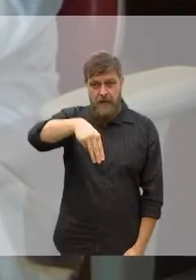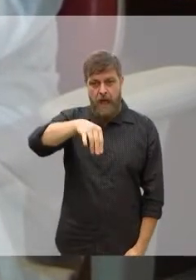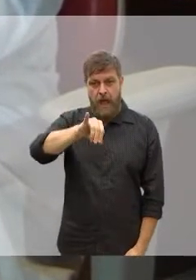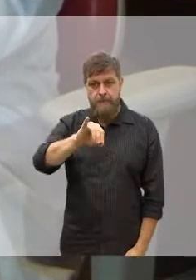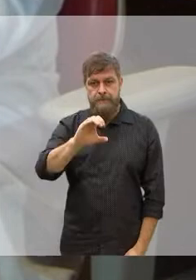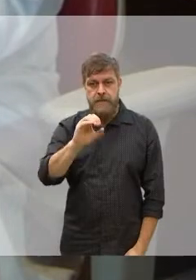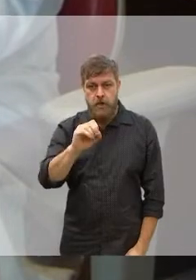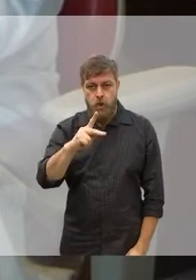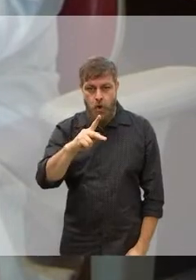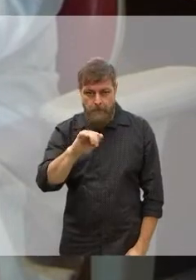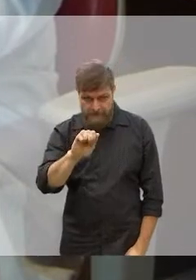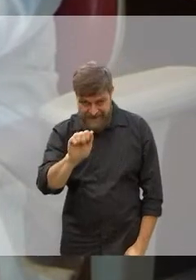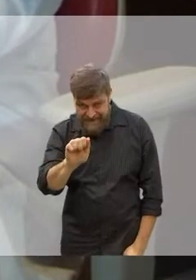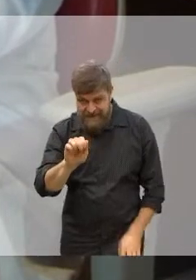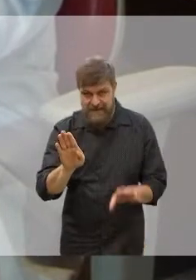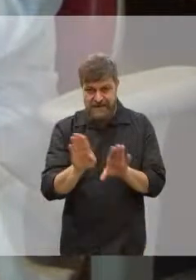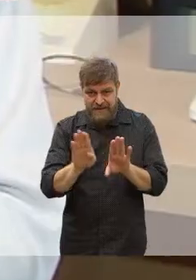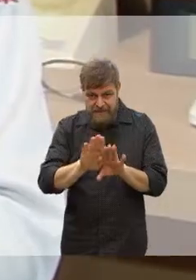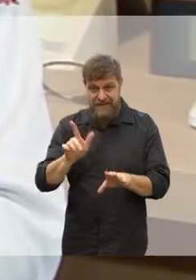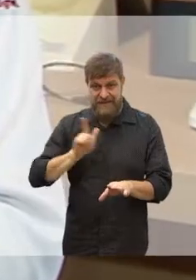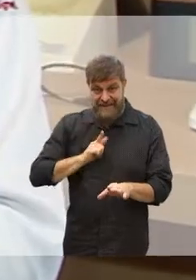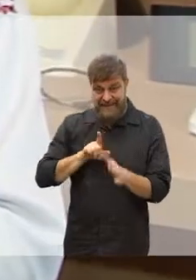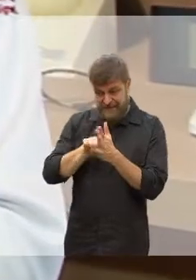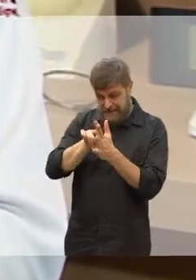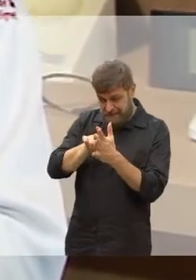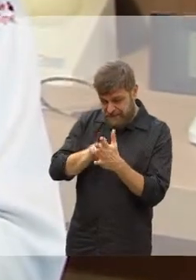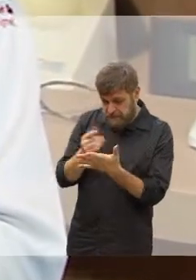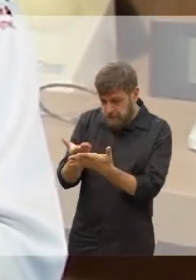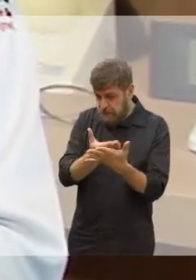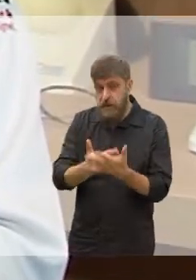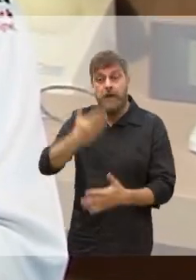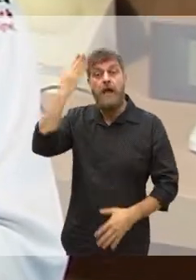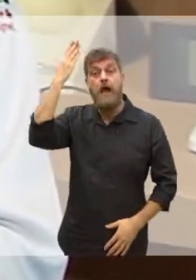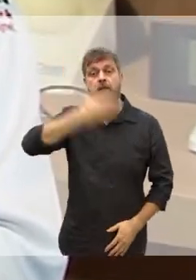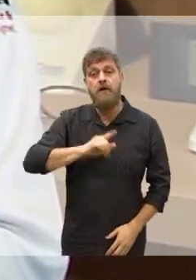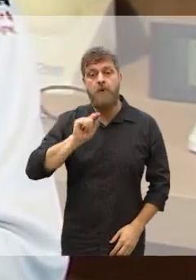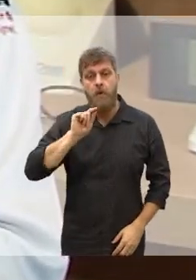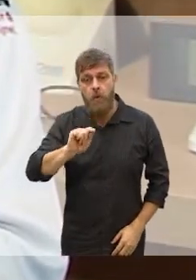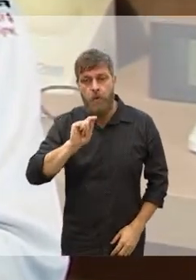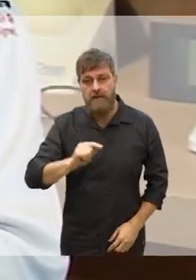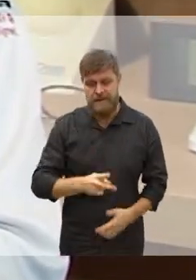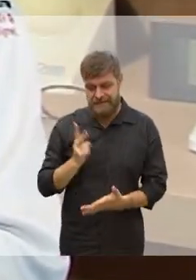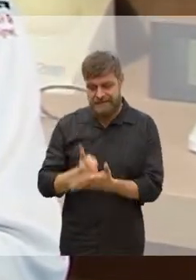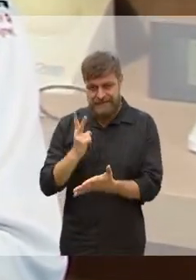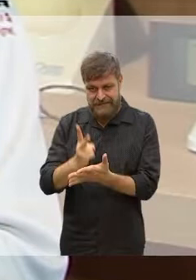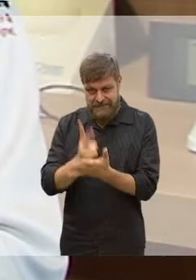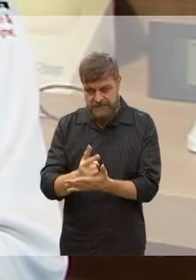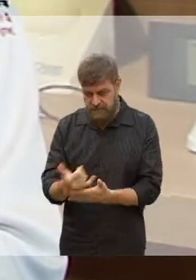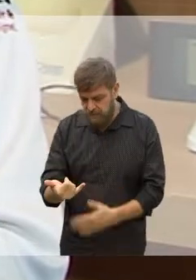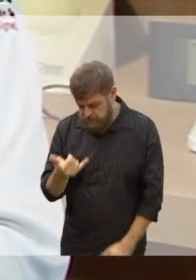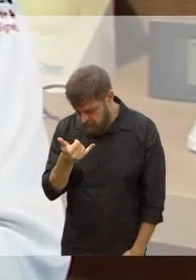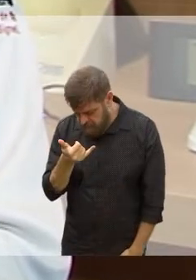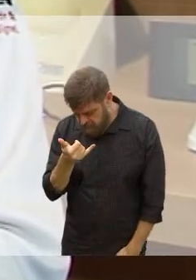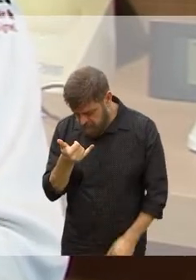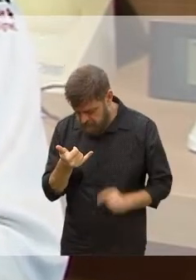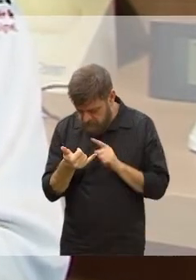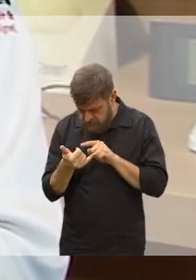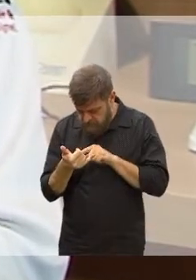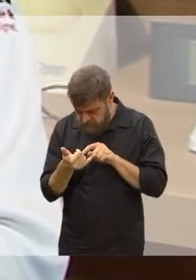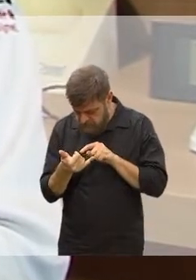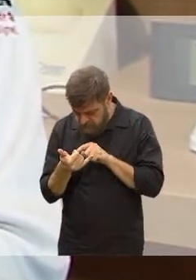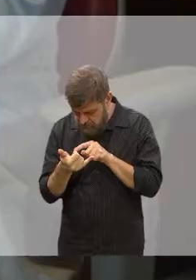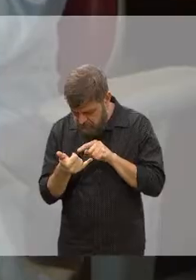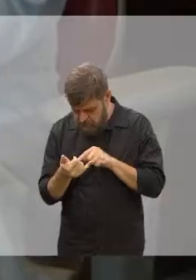trabalhos sendo realizados e já feitos, comprovando que a utilização constante desses recursos tem